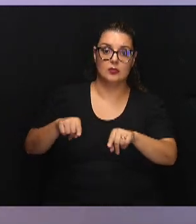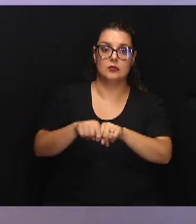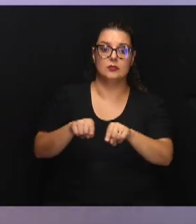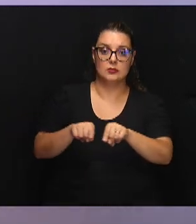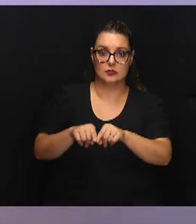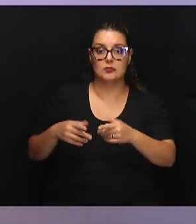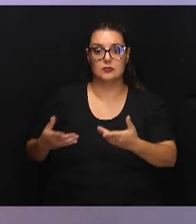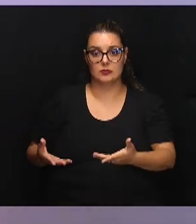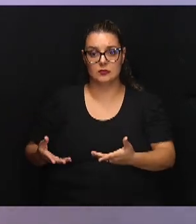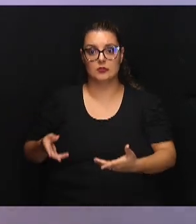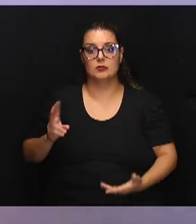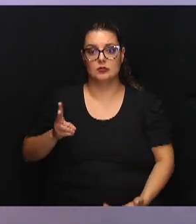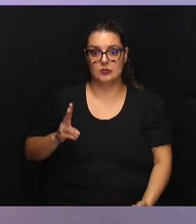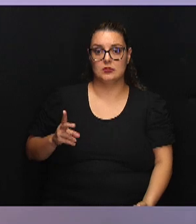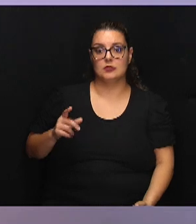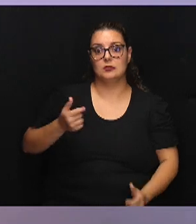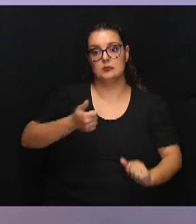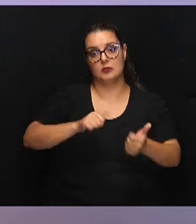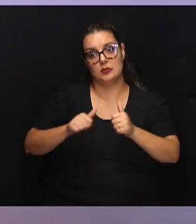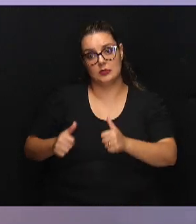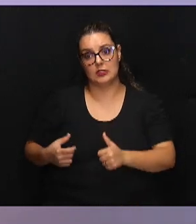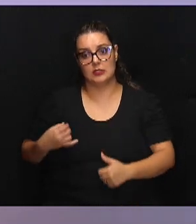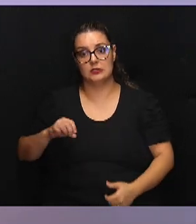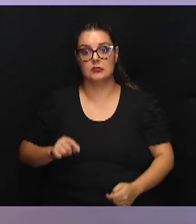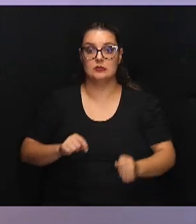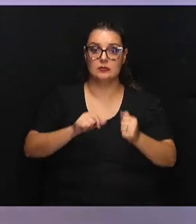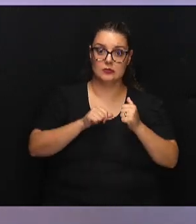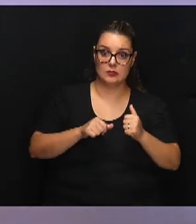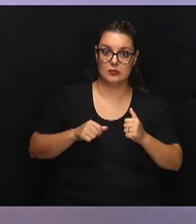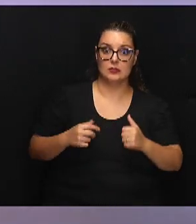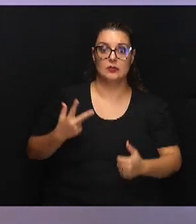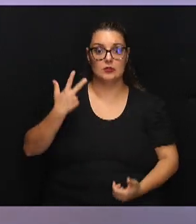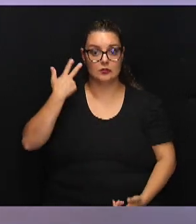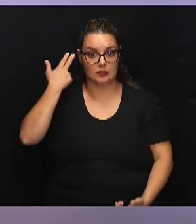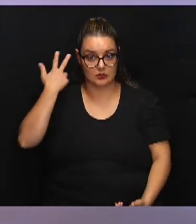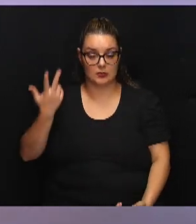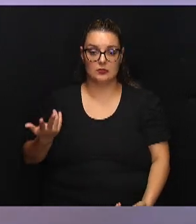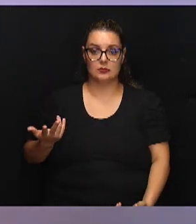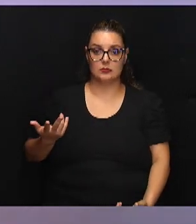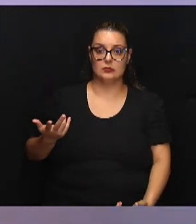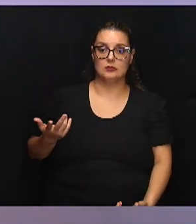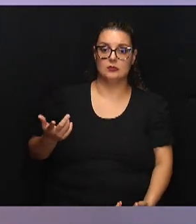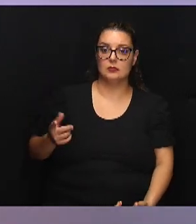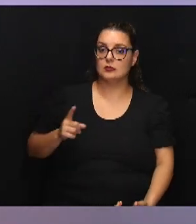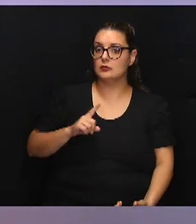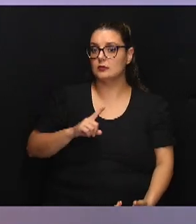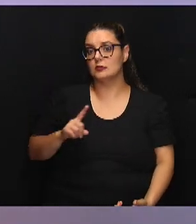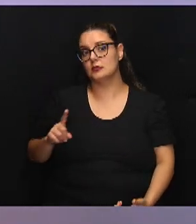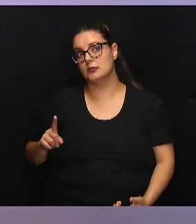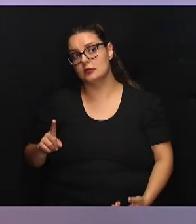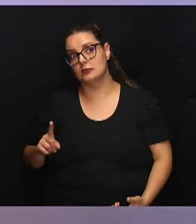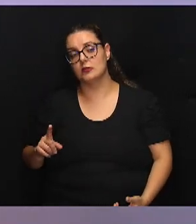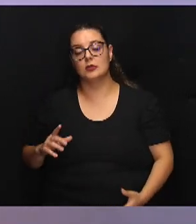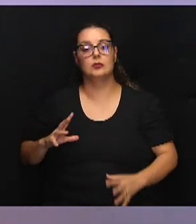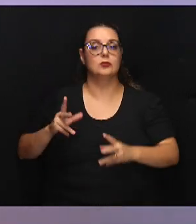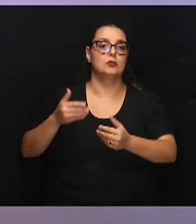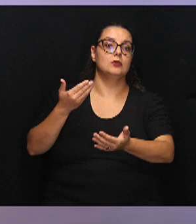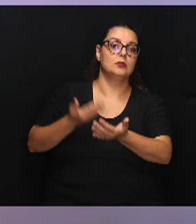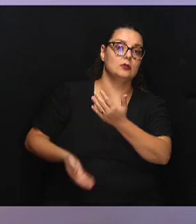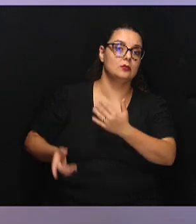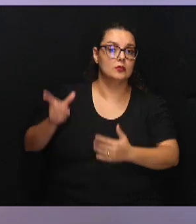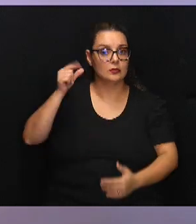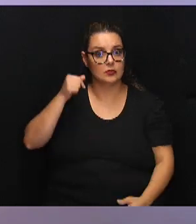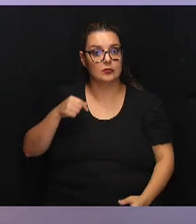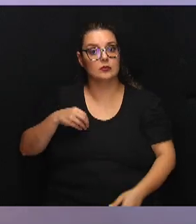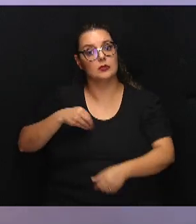associados aí que a gente sempre tem que avaliar para ver se vai ter benefício com a cirurgia. Então, não é toda perda de audição que vai ter indicação de